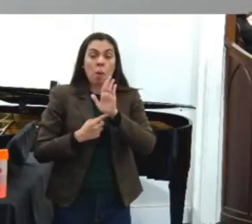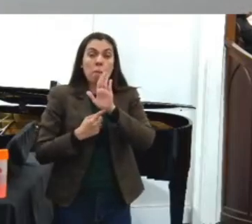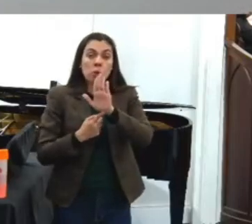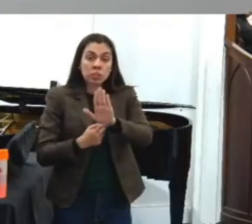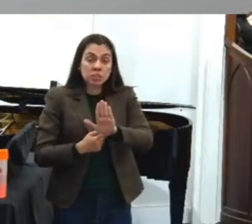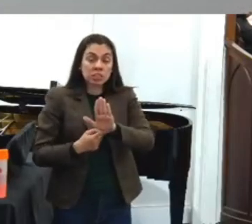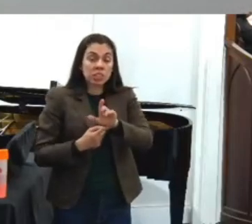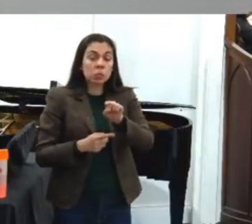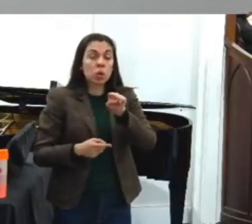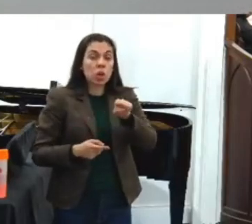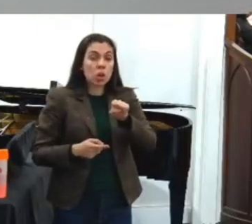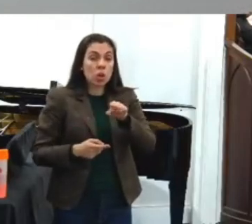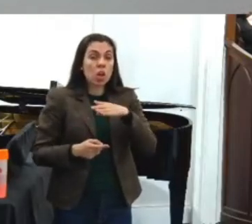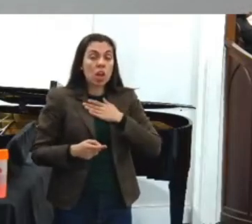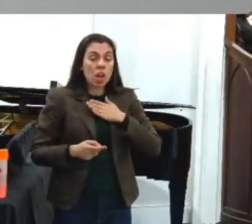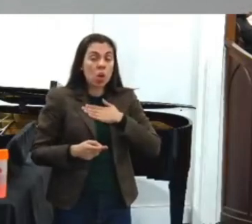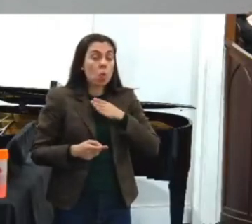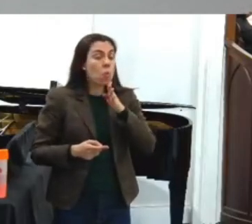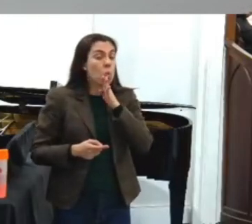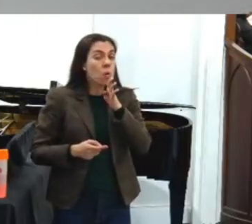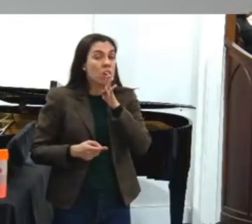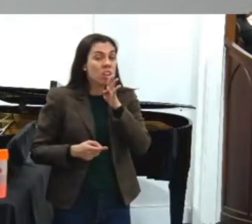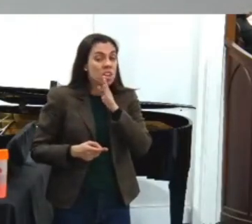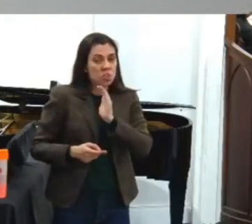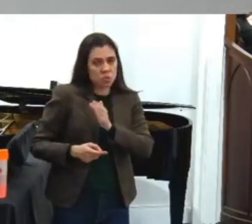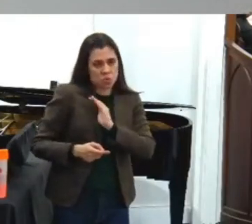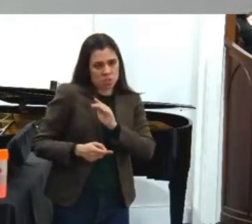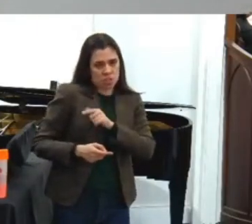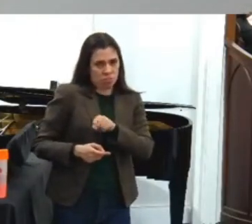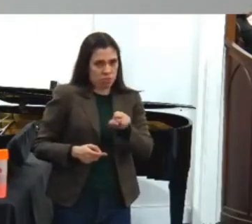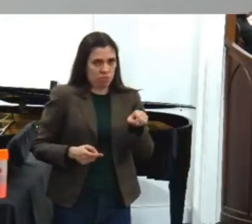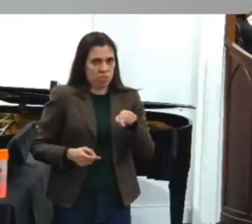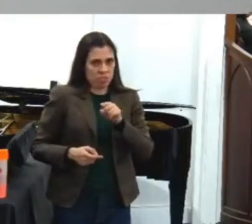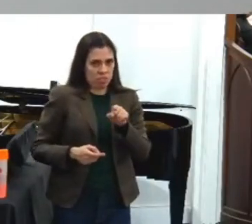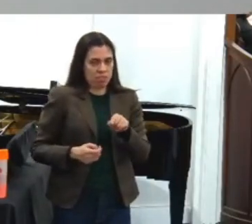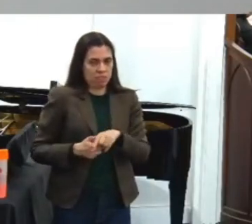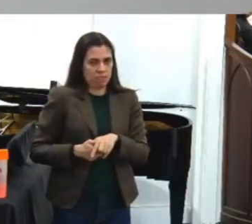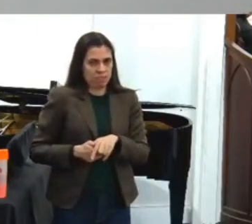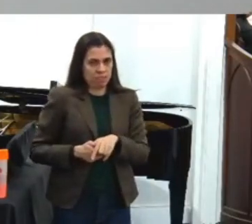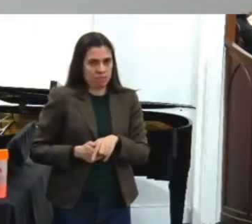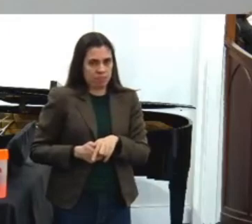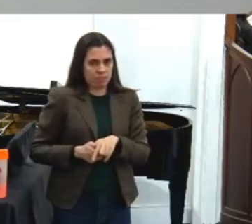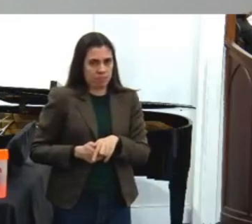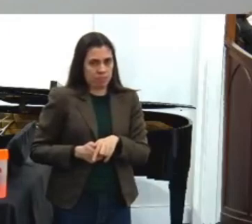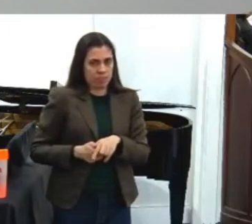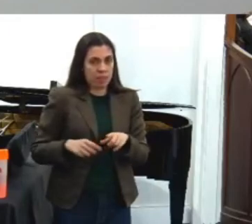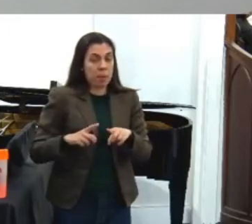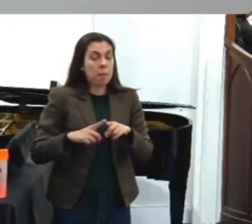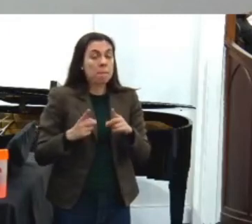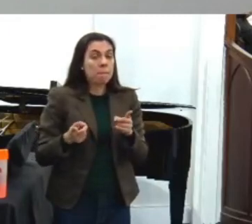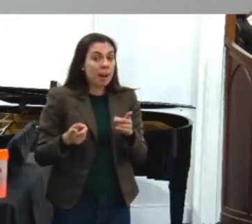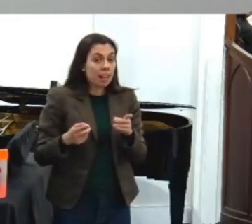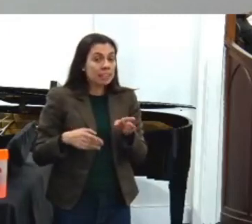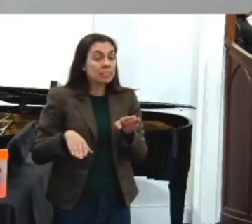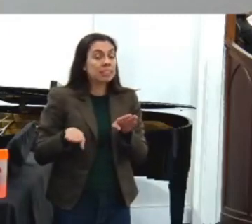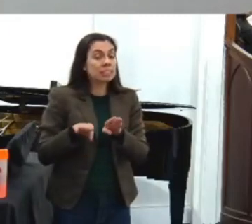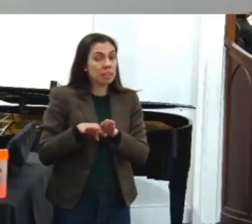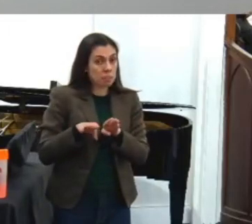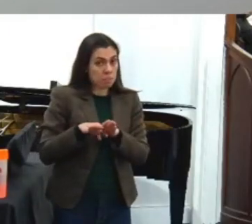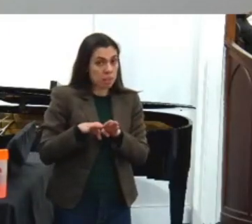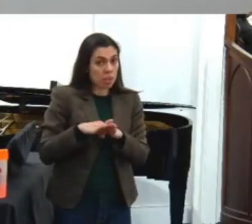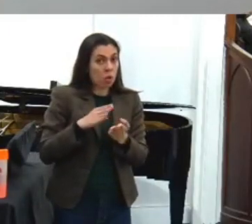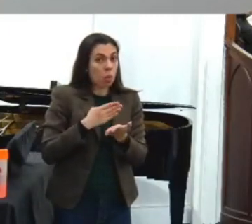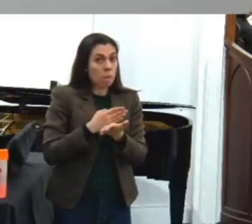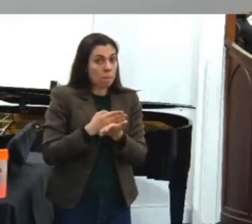sua igreja. Ele é um maravilhoso conselheiro. Eis aqui há um movimento de transição